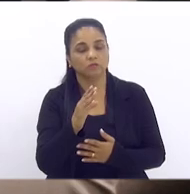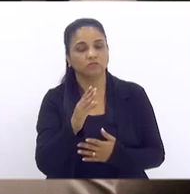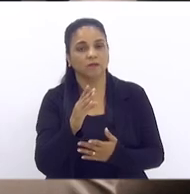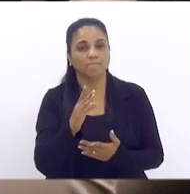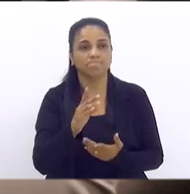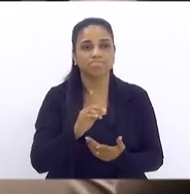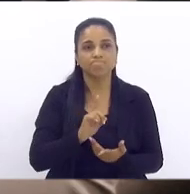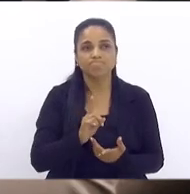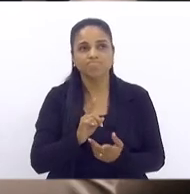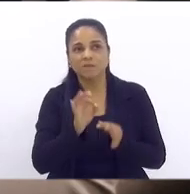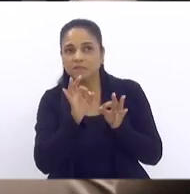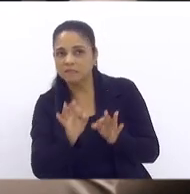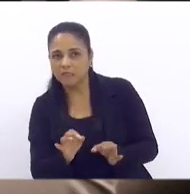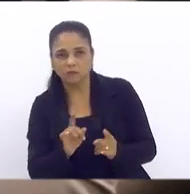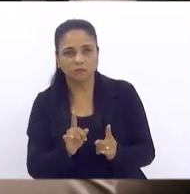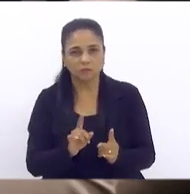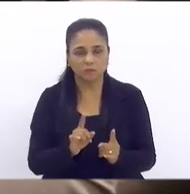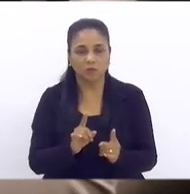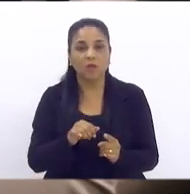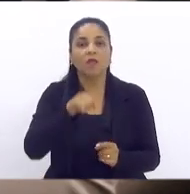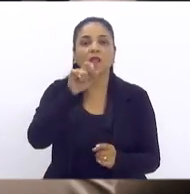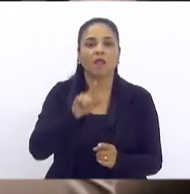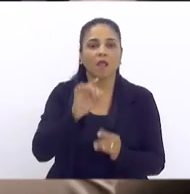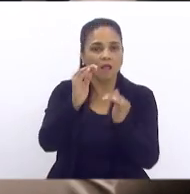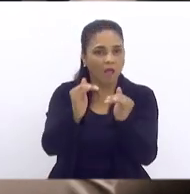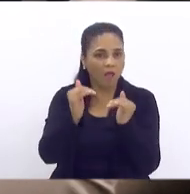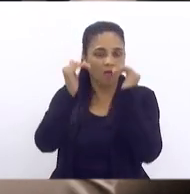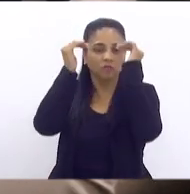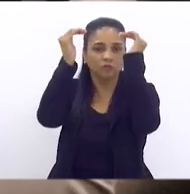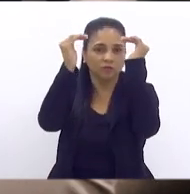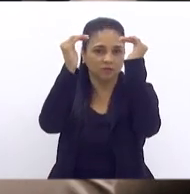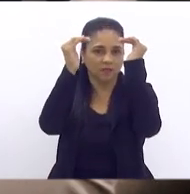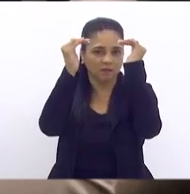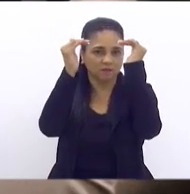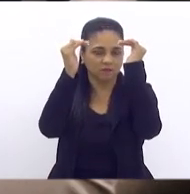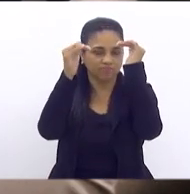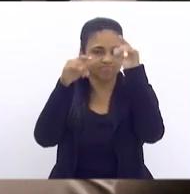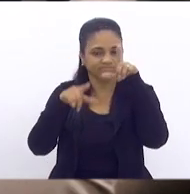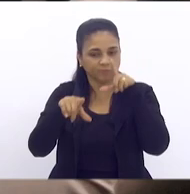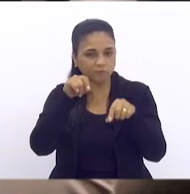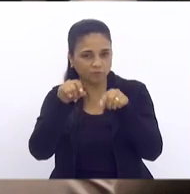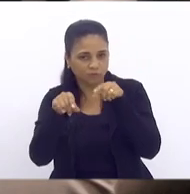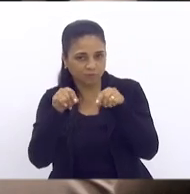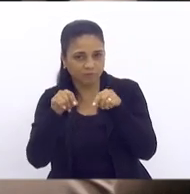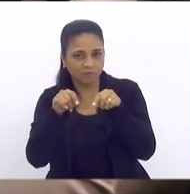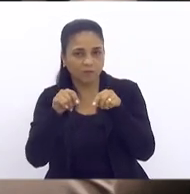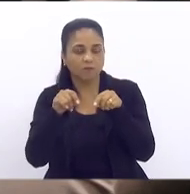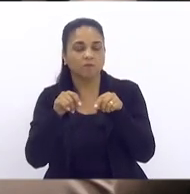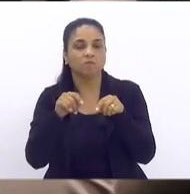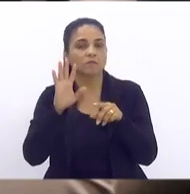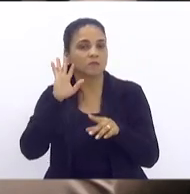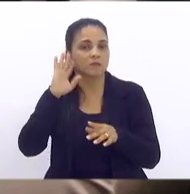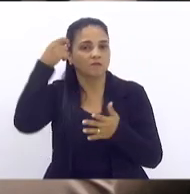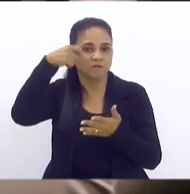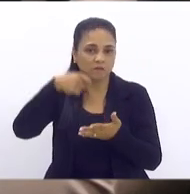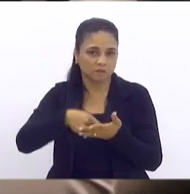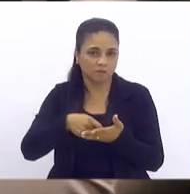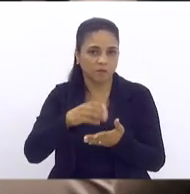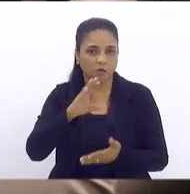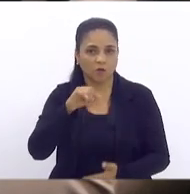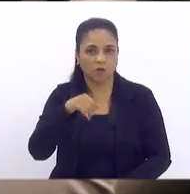indefinição de quem seria a autoridade competente, conforme definido pela Convenção. Uma